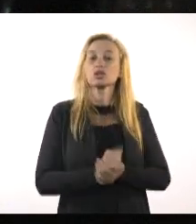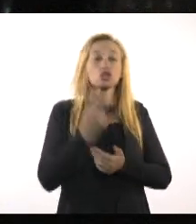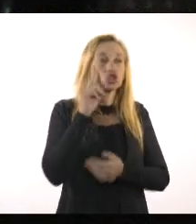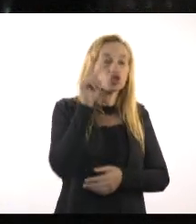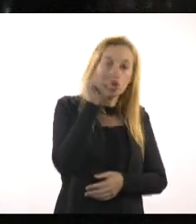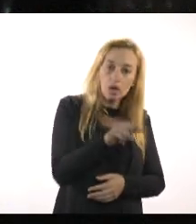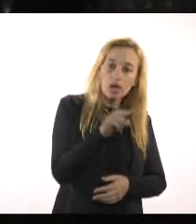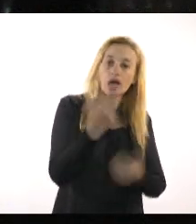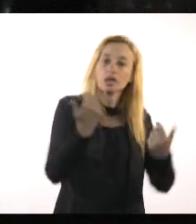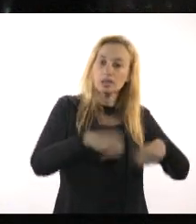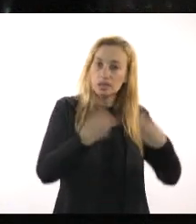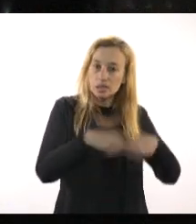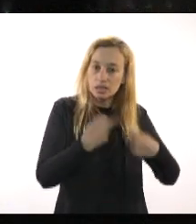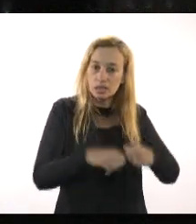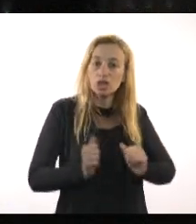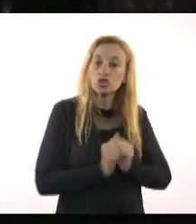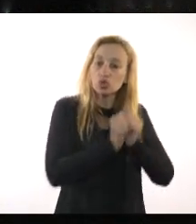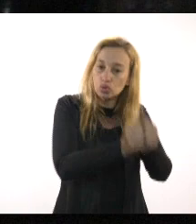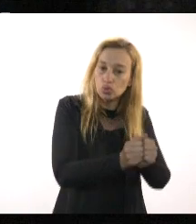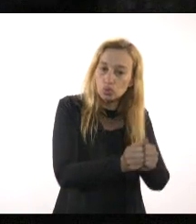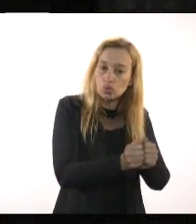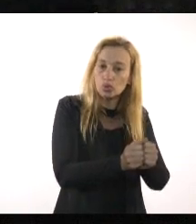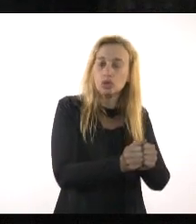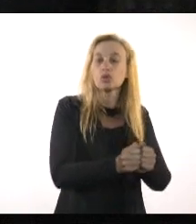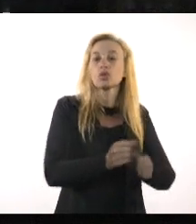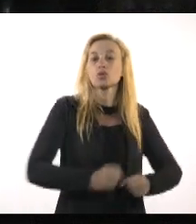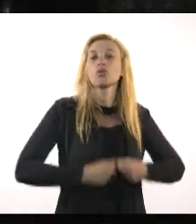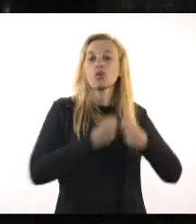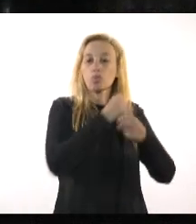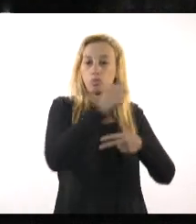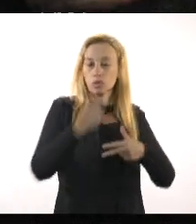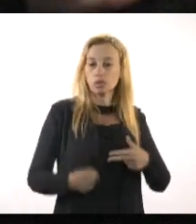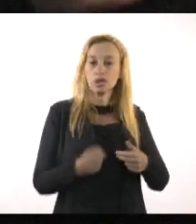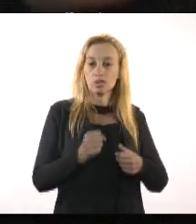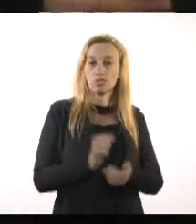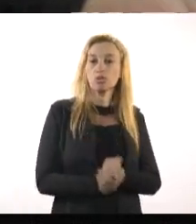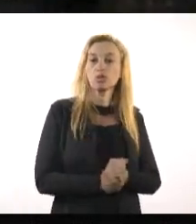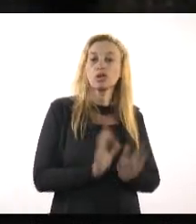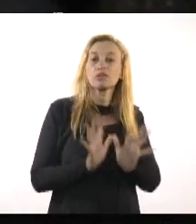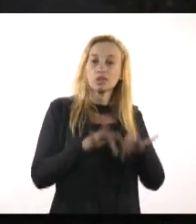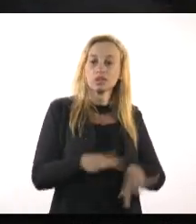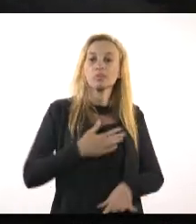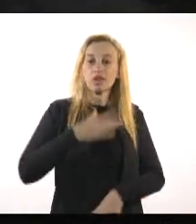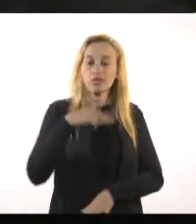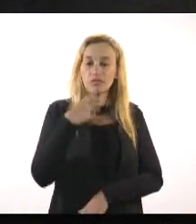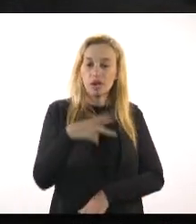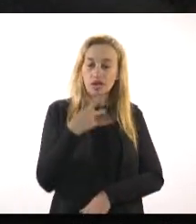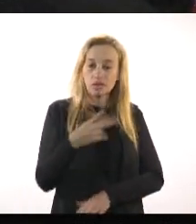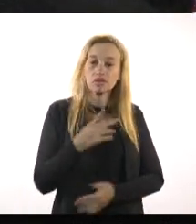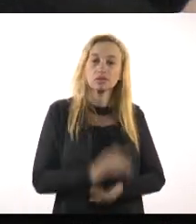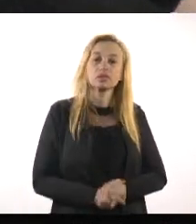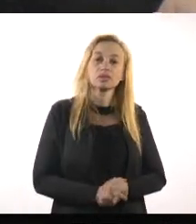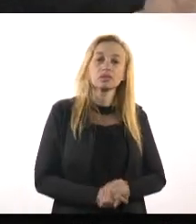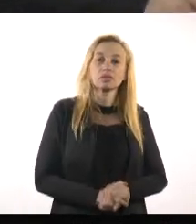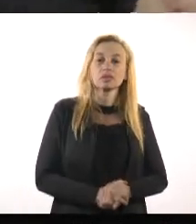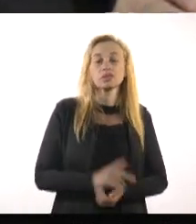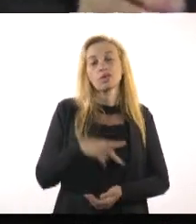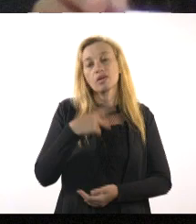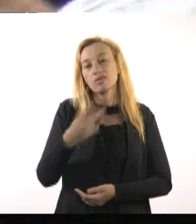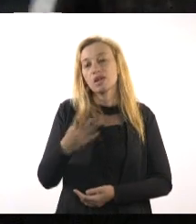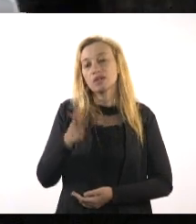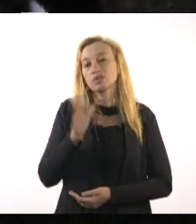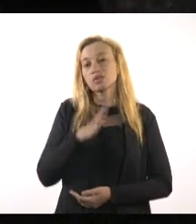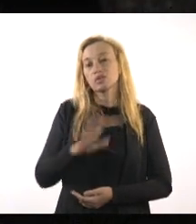olhar o necessitado junto com o poder público. E termino a minha fala, né, com uma fala do